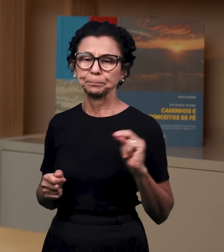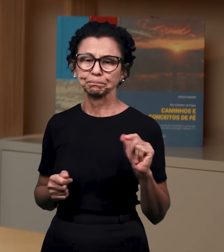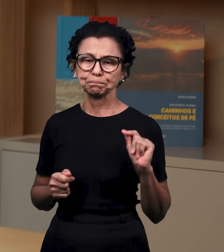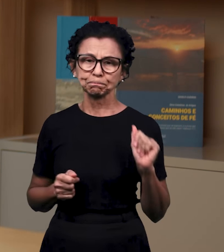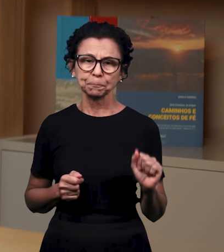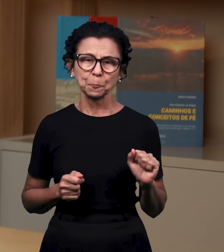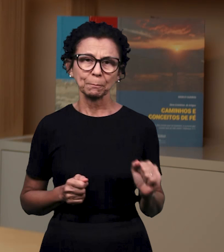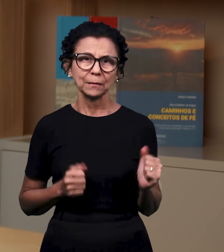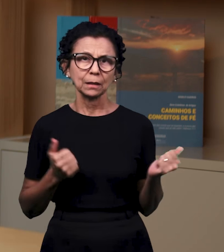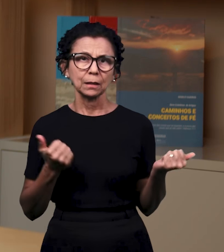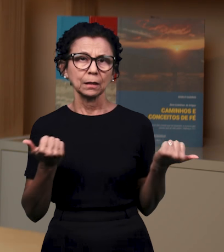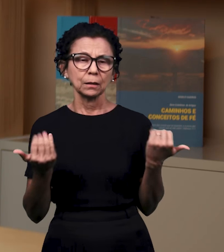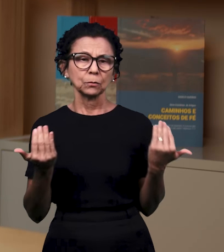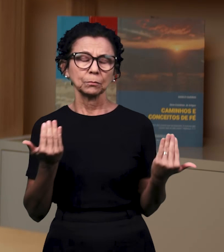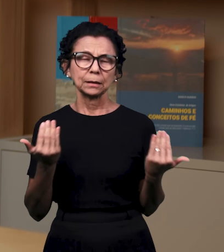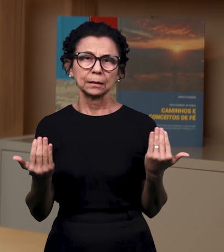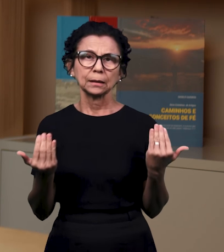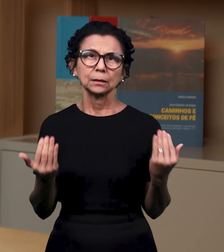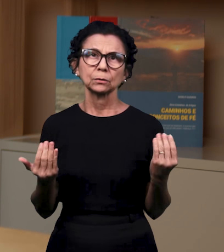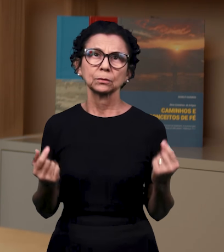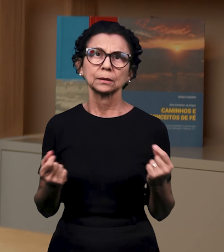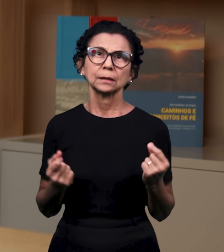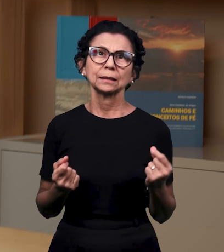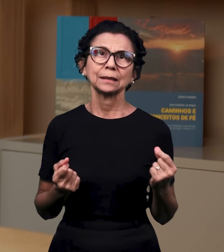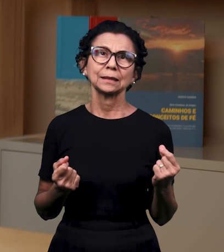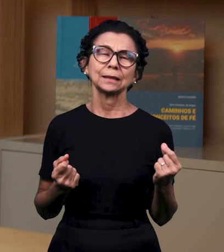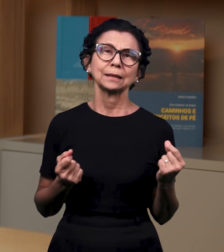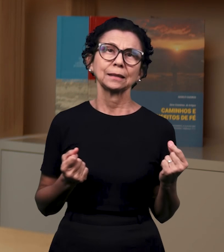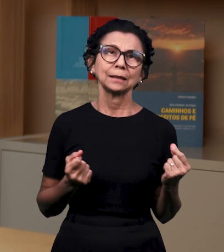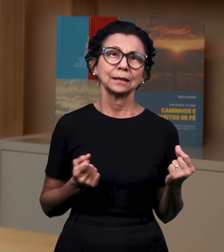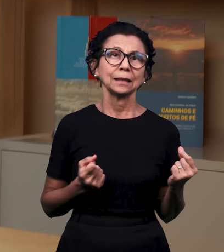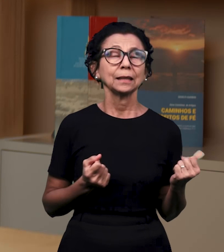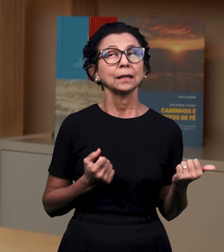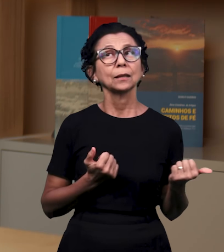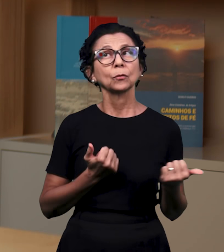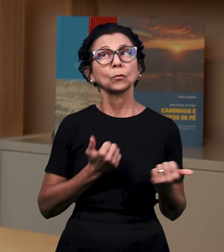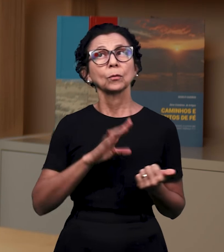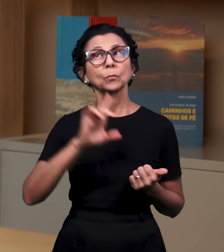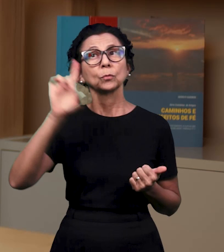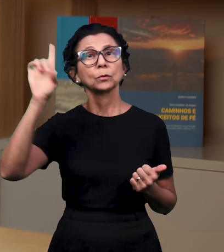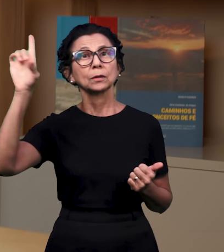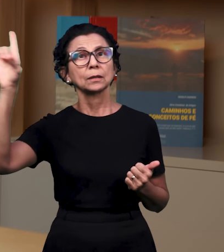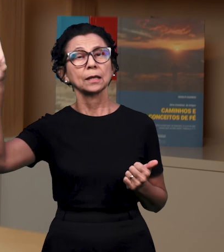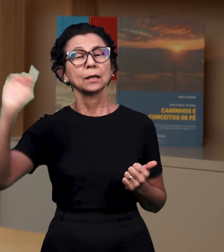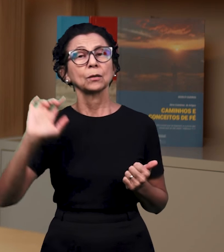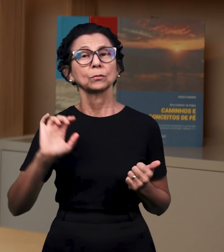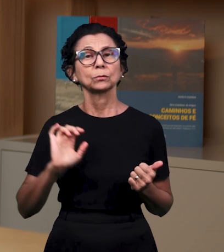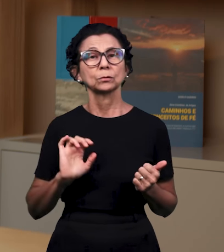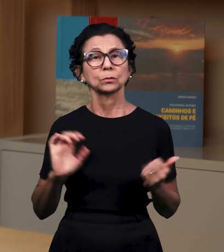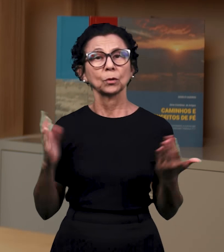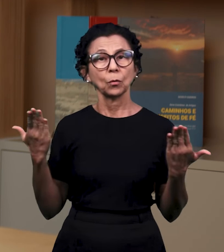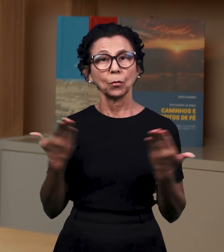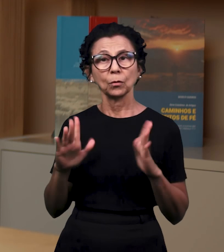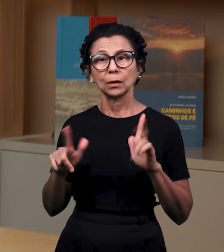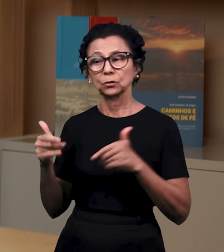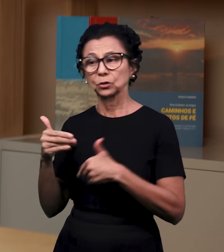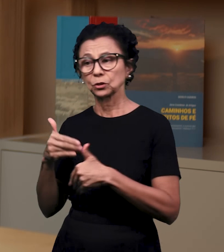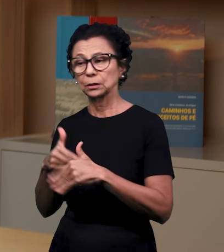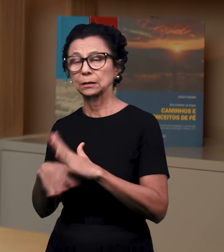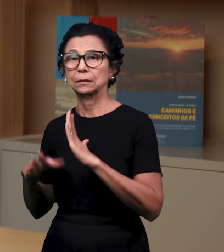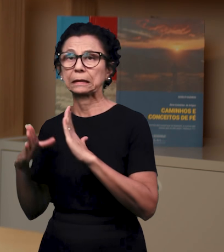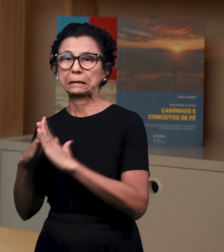um tipo daquilo que o Senhor iria fazer, que Deus iria fazer no meio da igreja. E